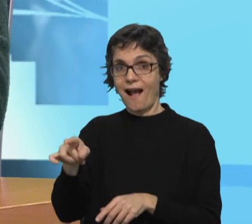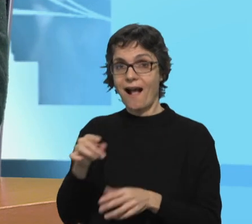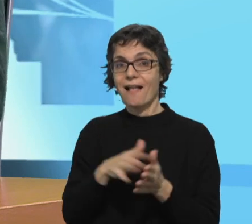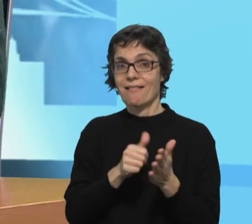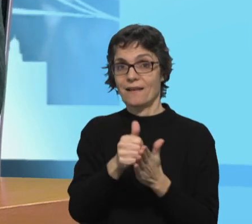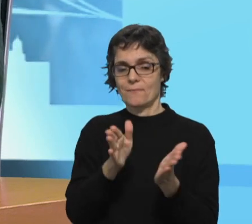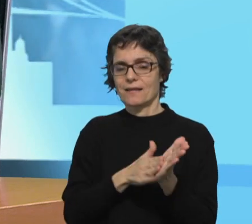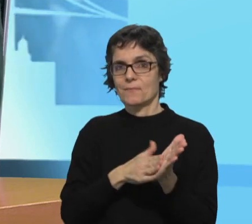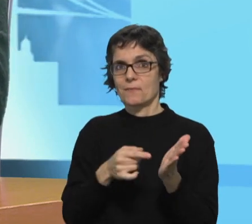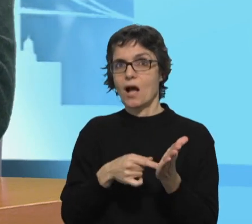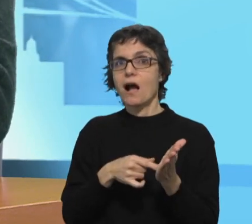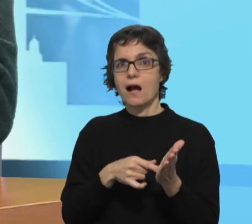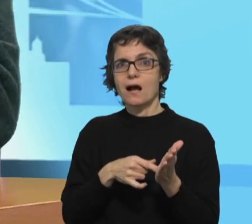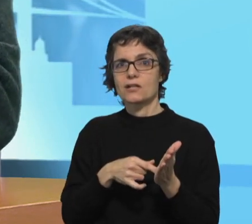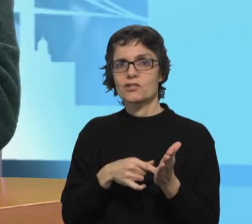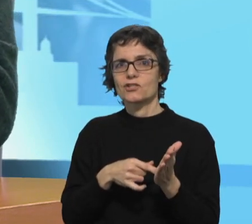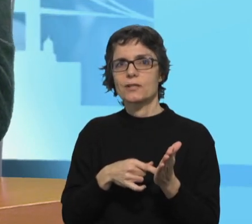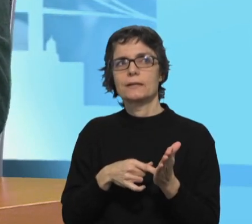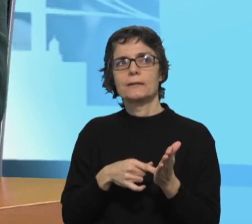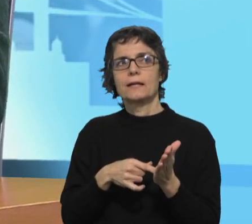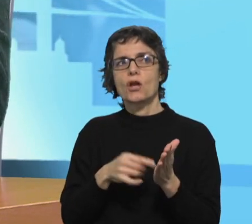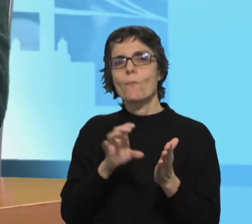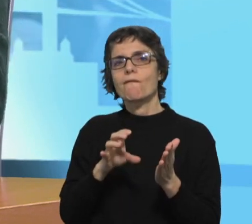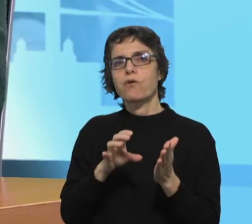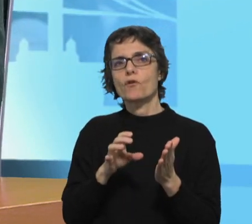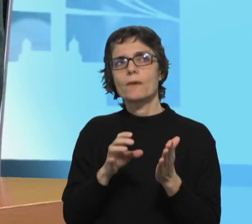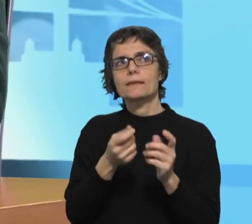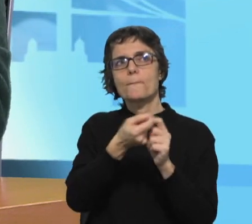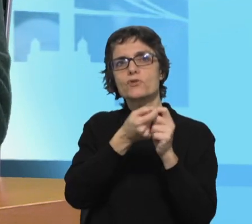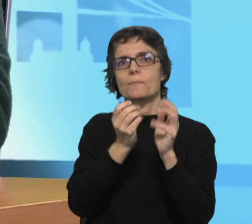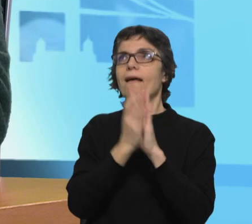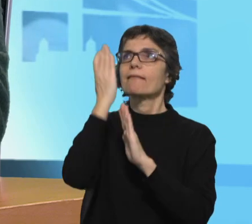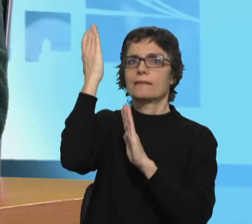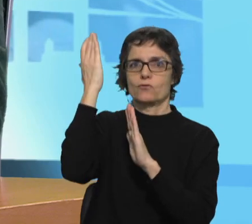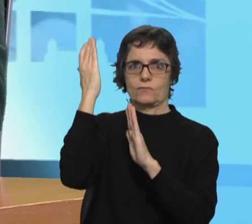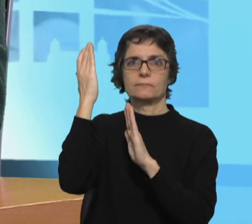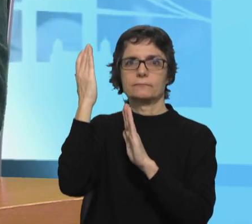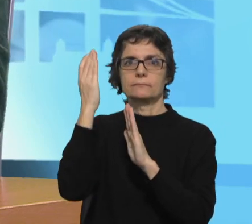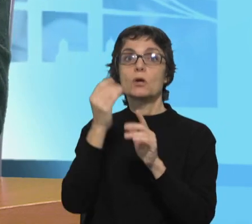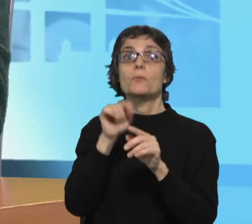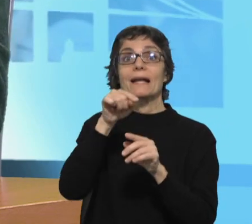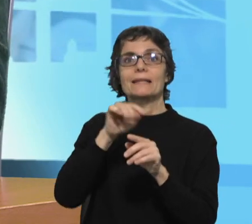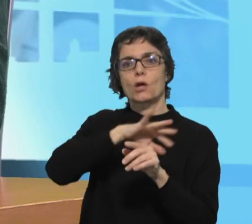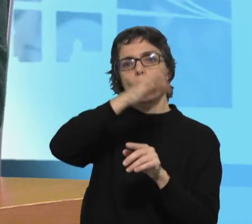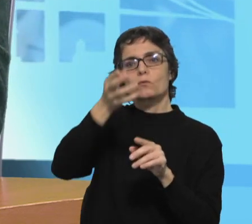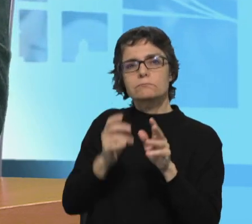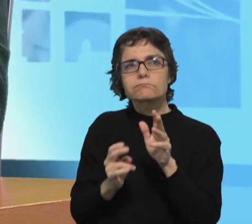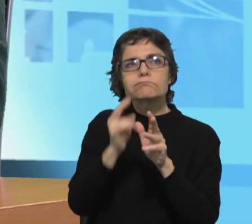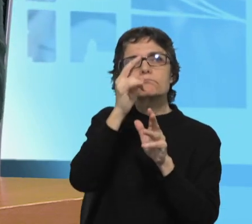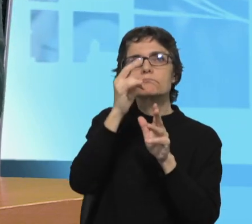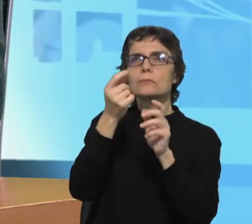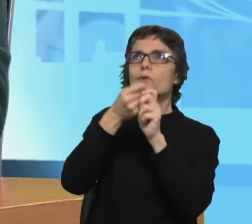sinais de um facilitar do encontro com Deus. Subir ao monte é para fazer a experiência do encontro com Deus, do encontro